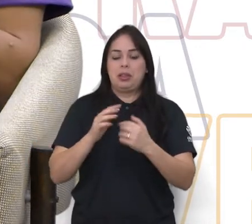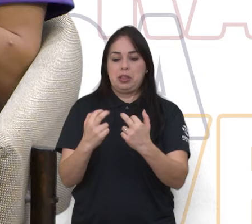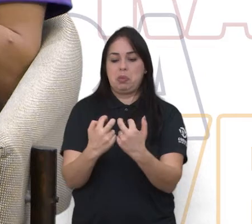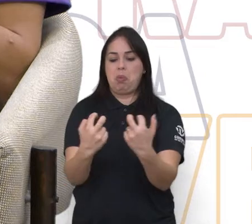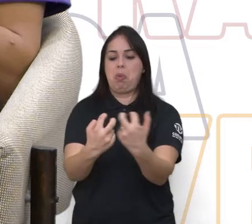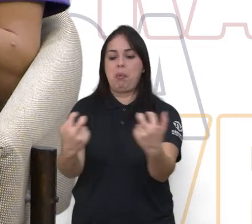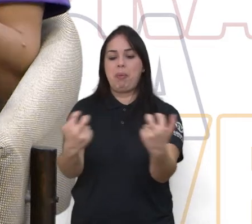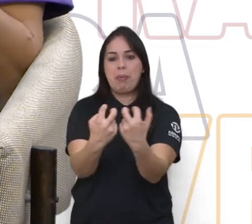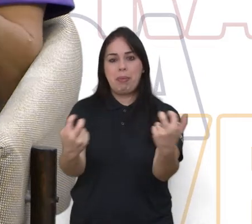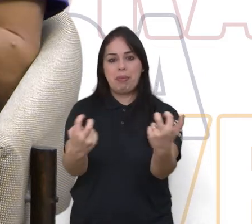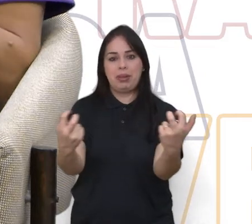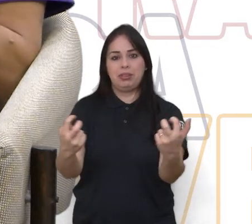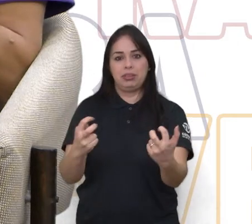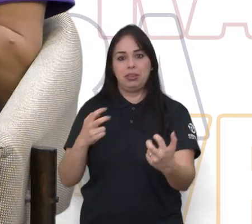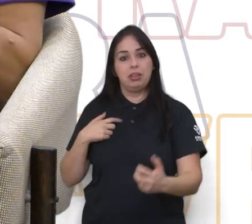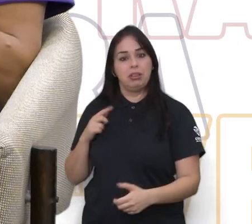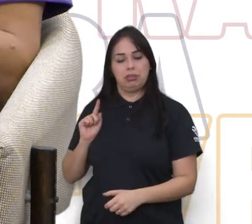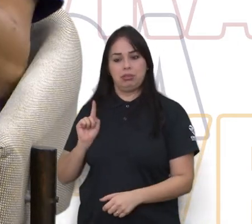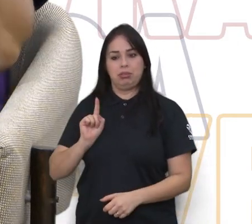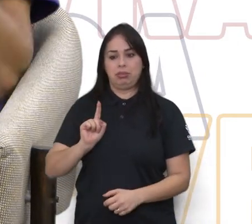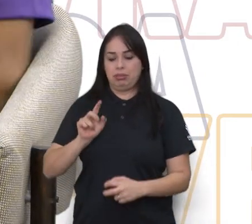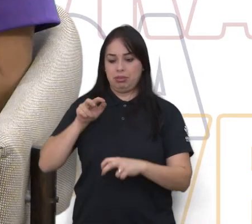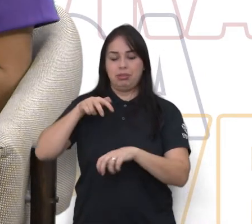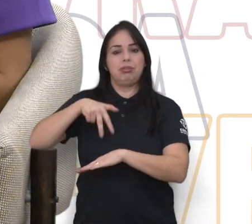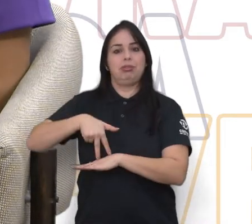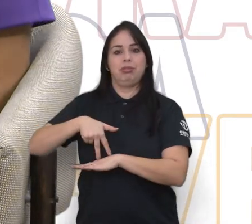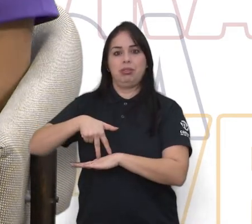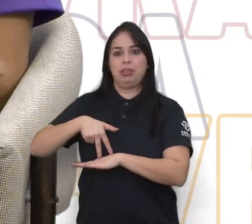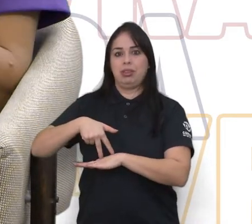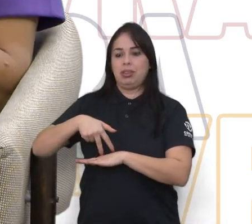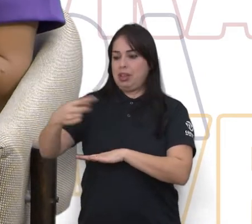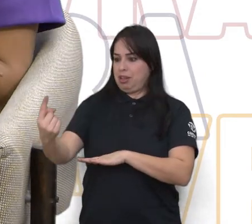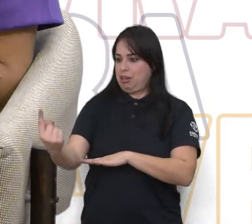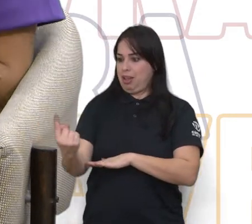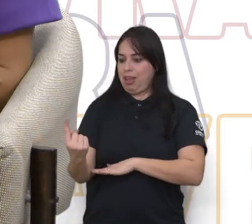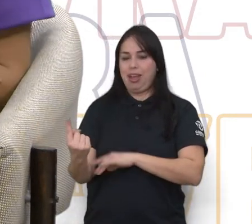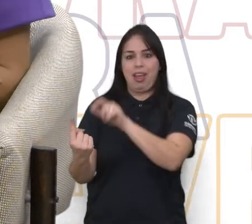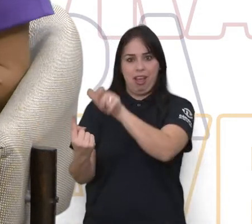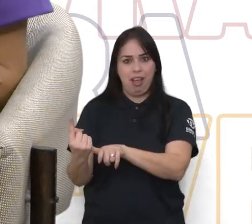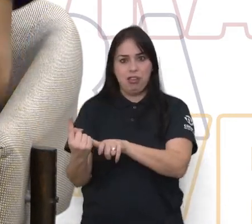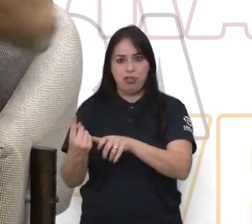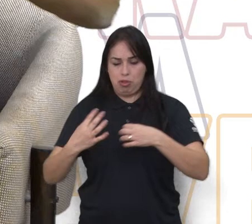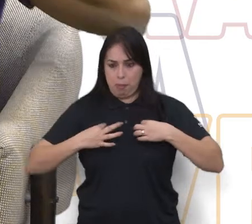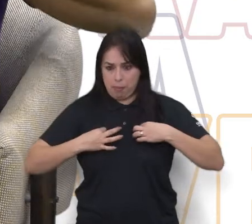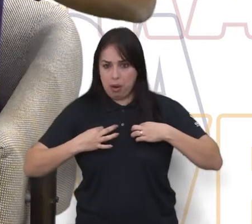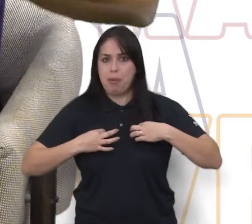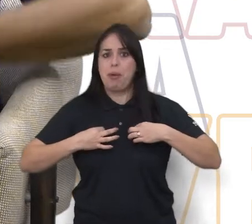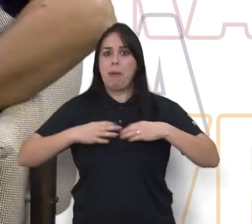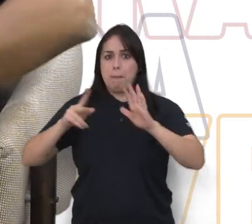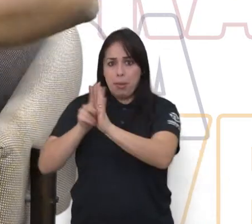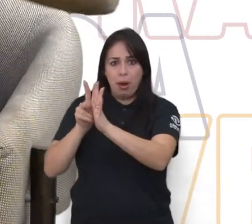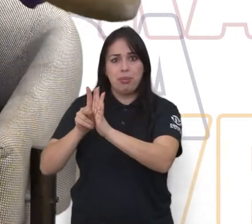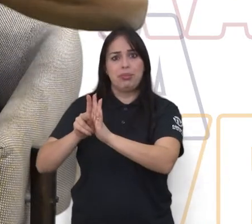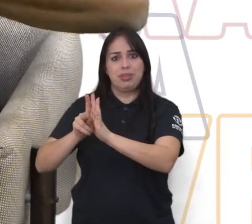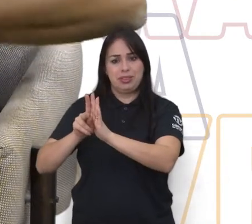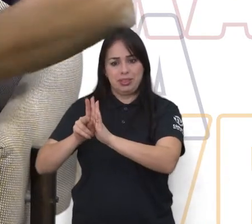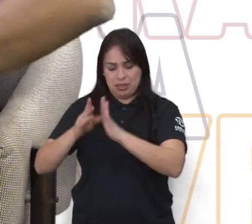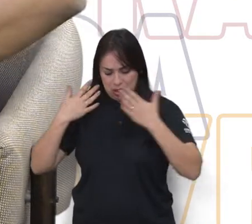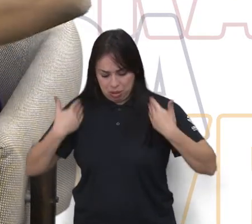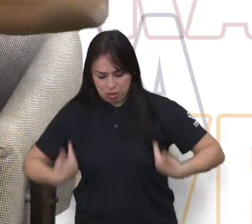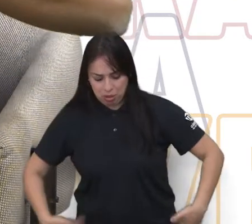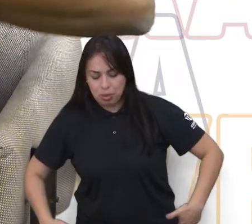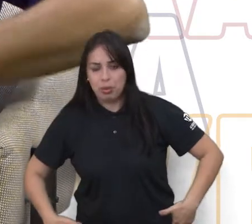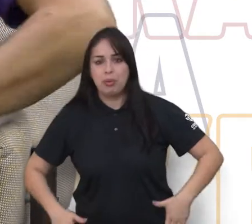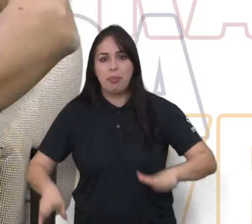pais lá, na hora que eu subo no palco para apresentar, tá lá o cara, uniformizado de açougueiro, com a